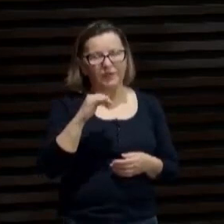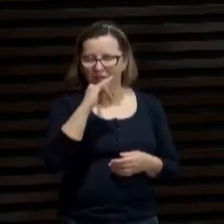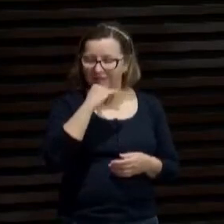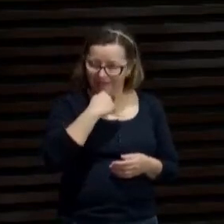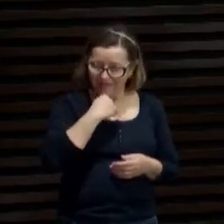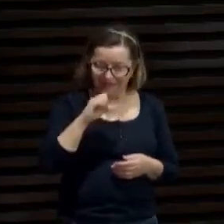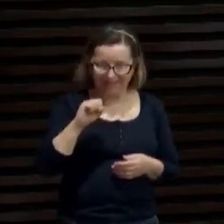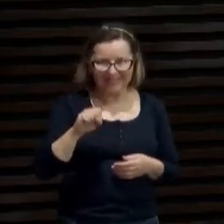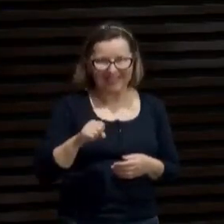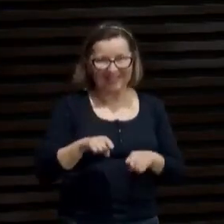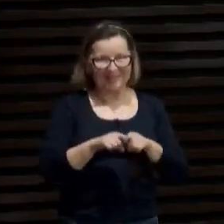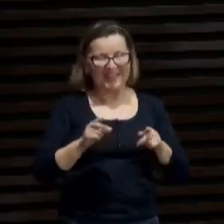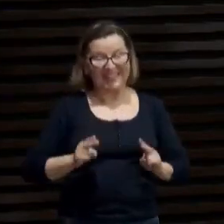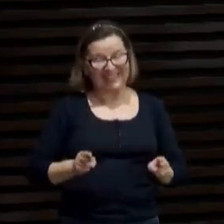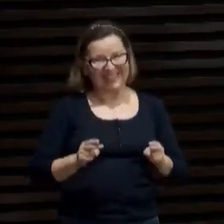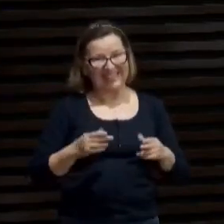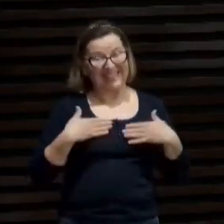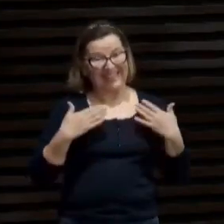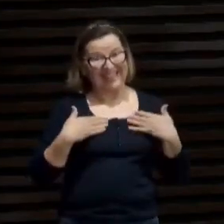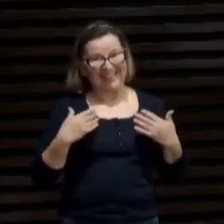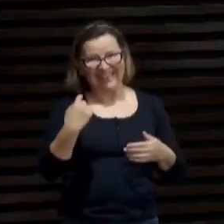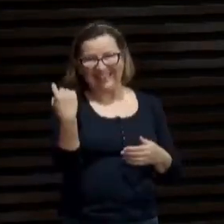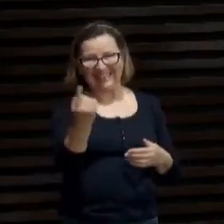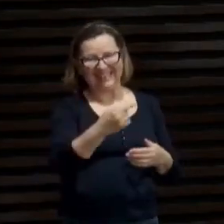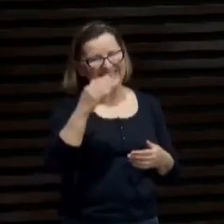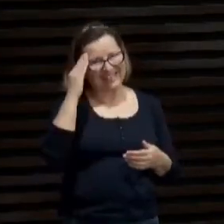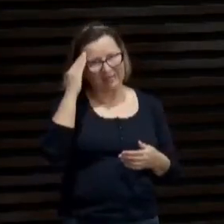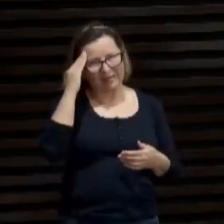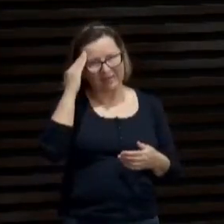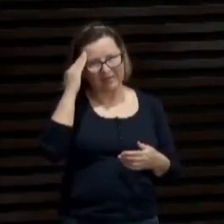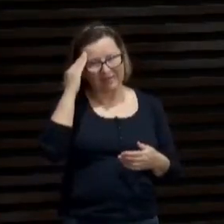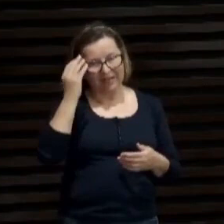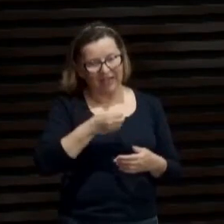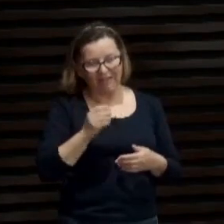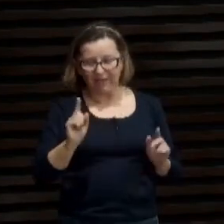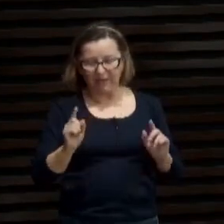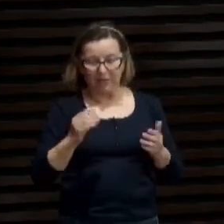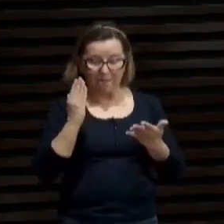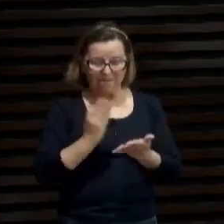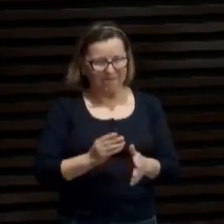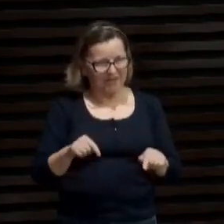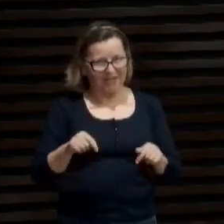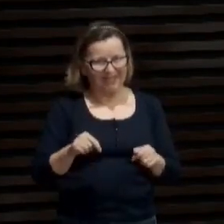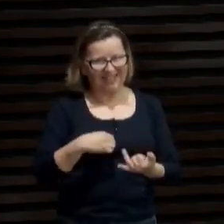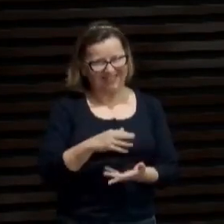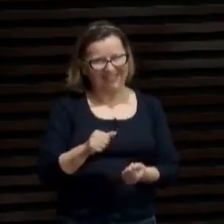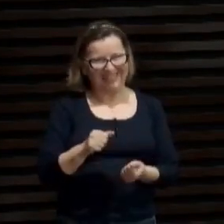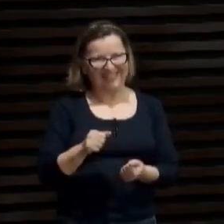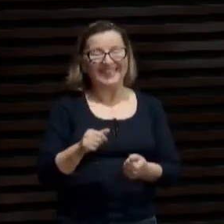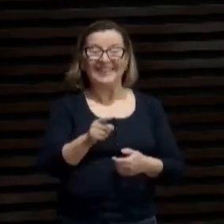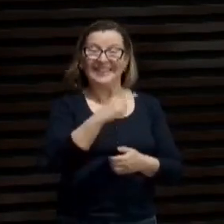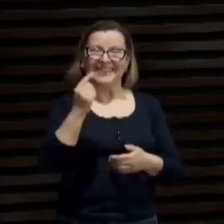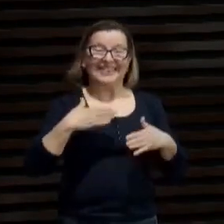Mas sempre alegre. Nós sabemos que não termina aqui para o crente. Nós nos alegramos no Senhor,